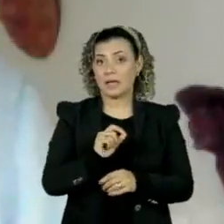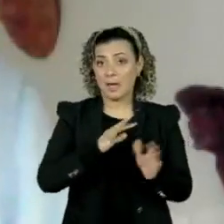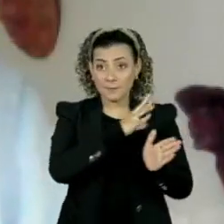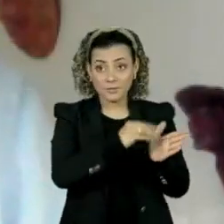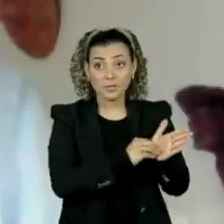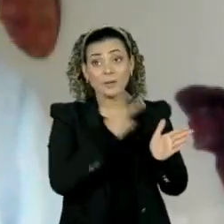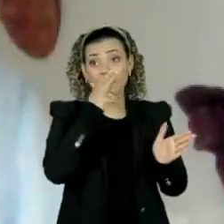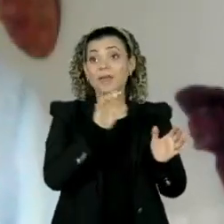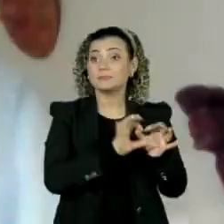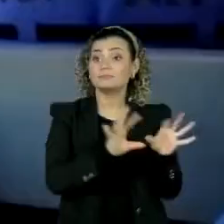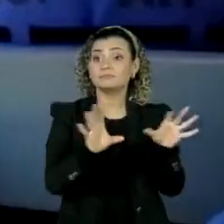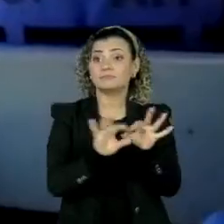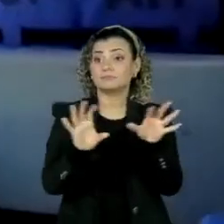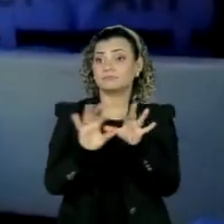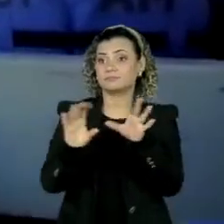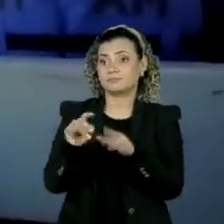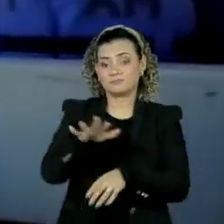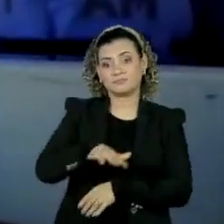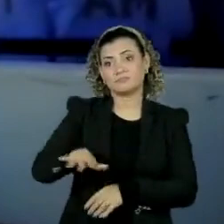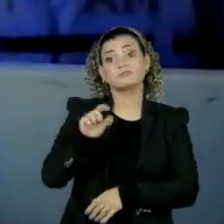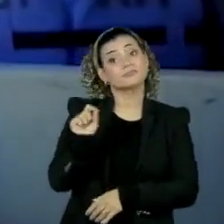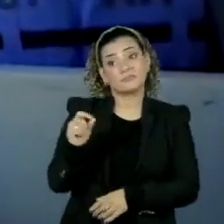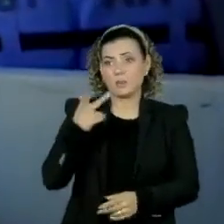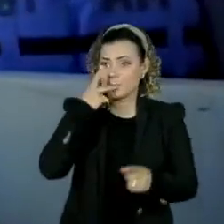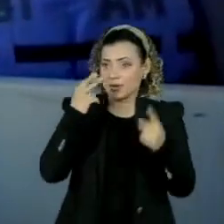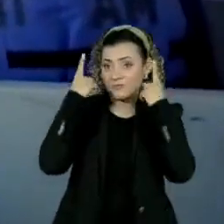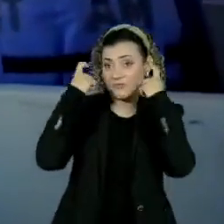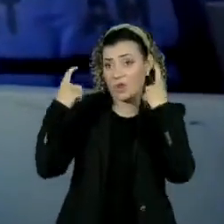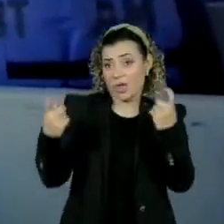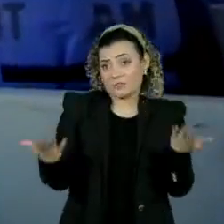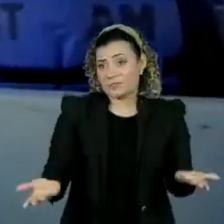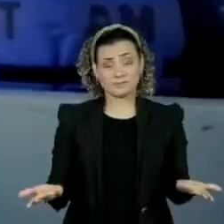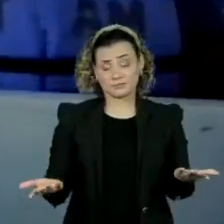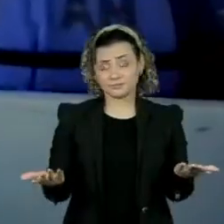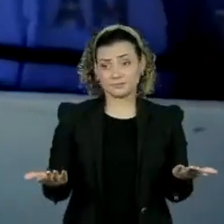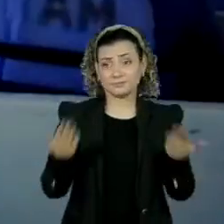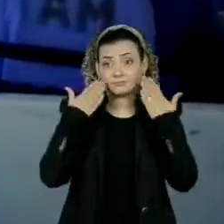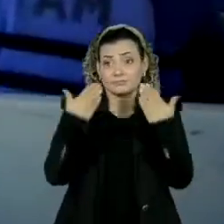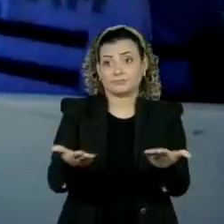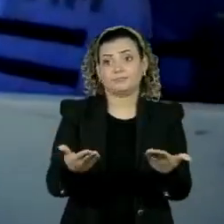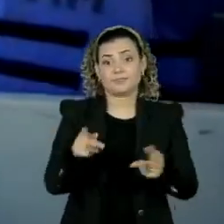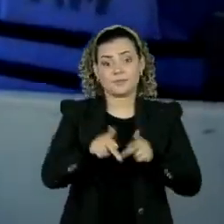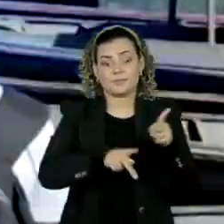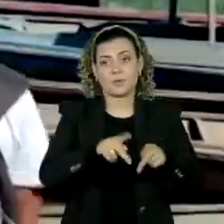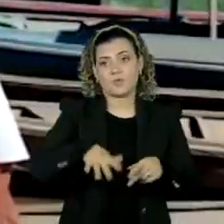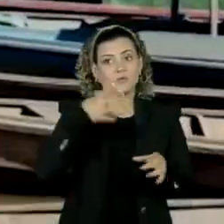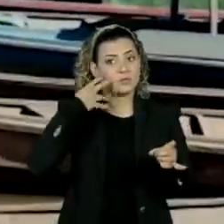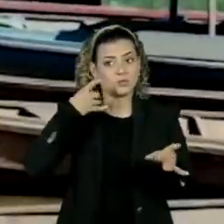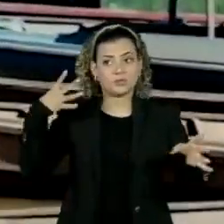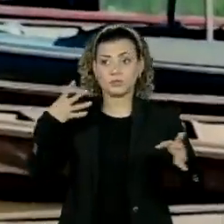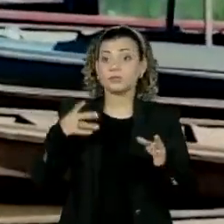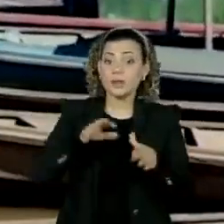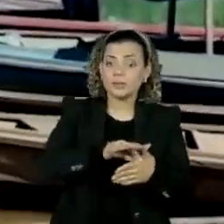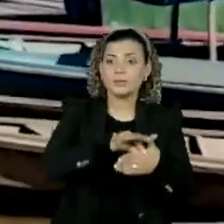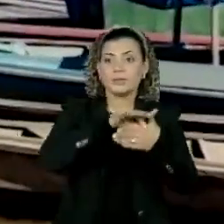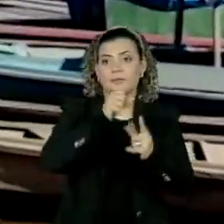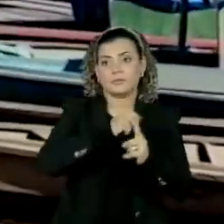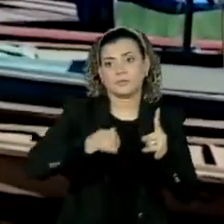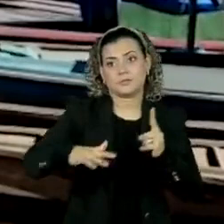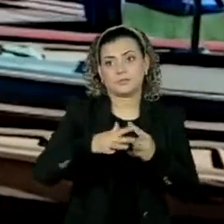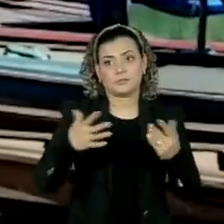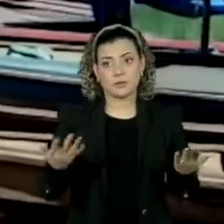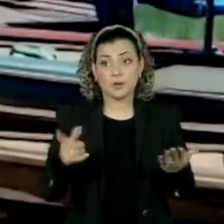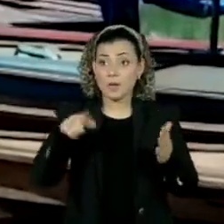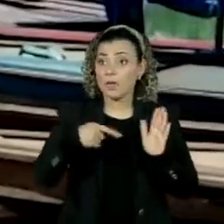essa para esse contexto de violência extrema quantos povos diz nas contas lideranças sociais